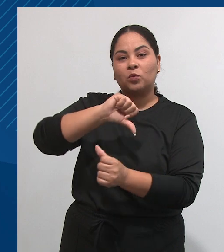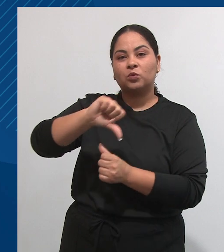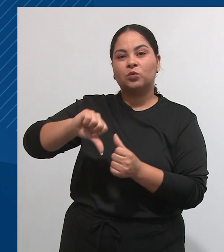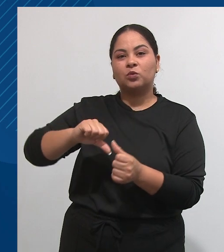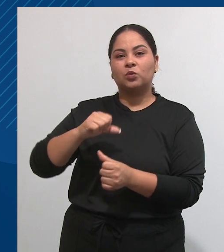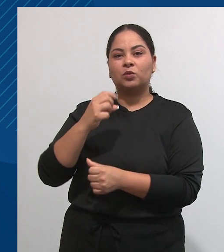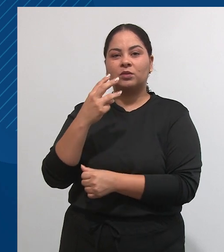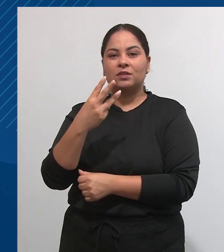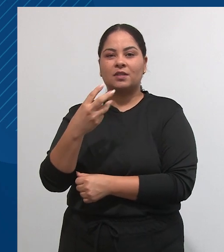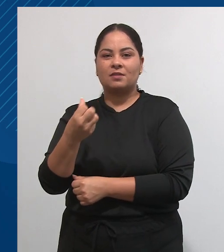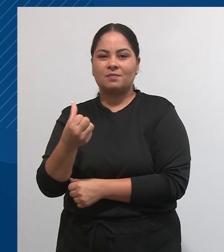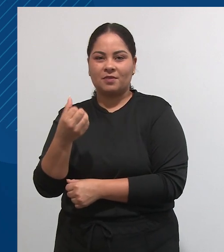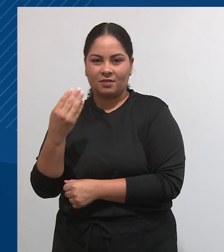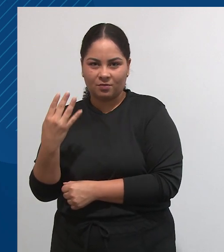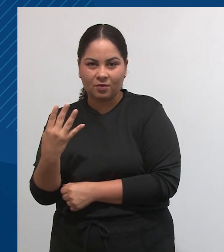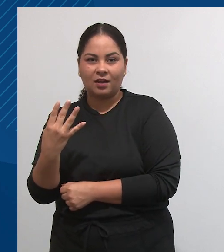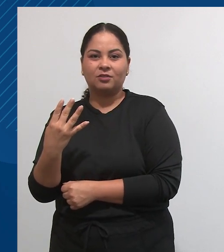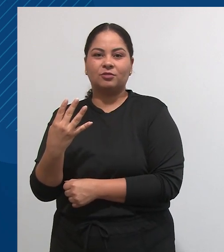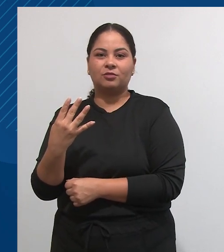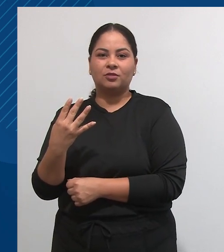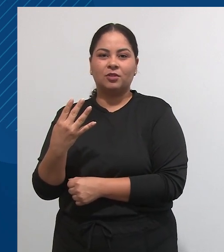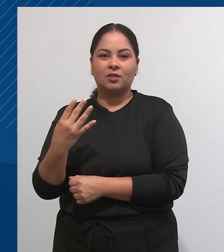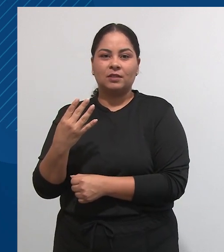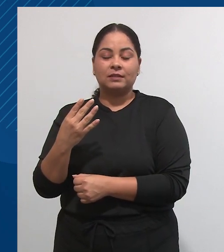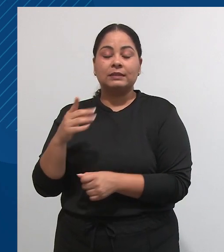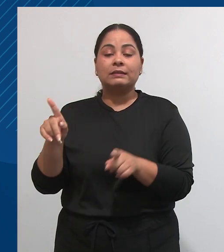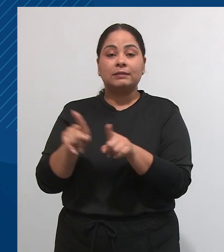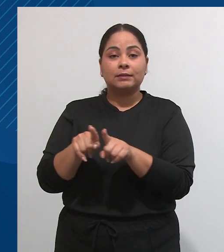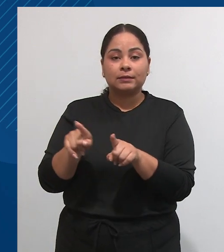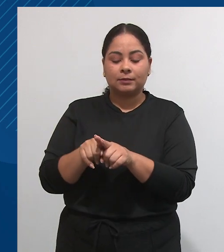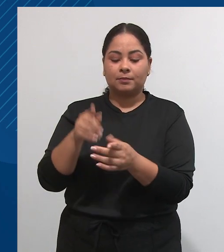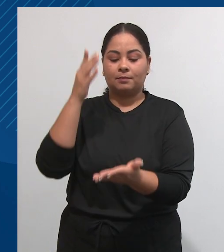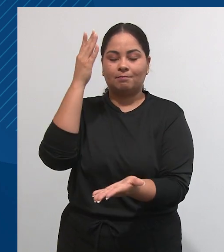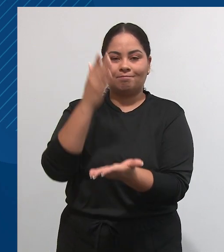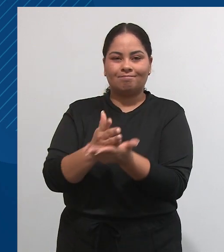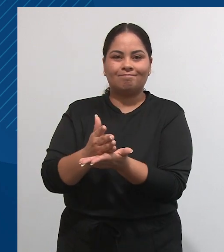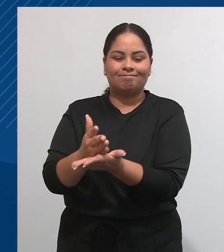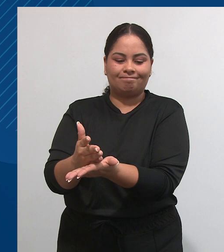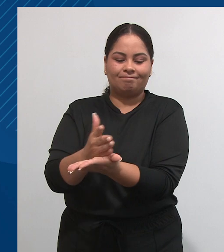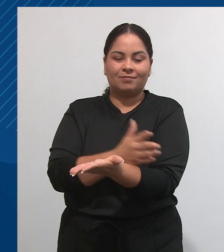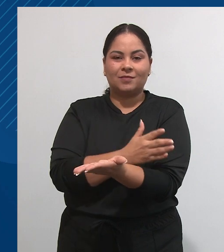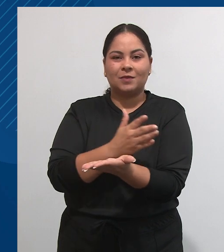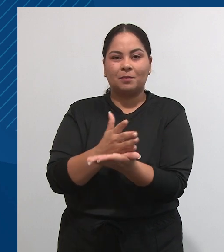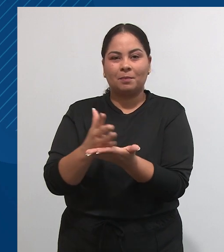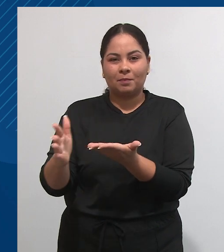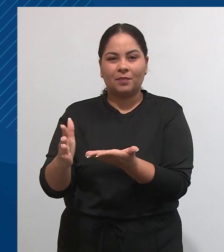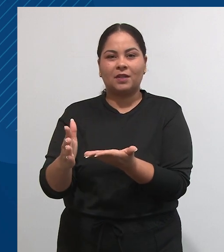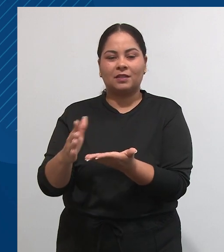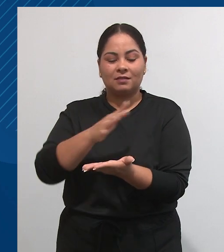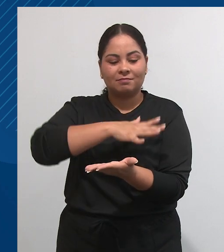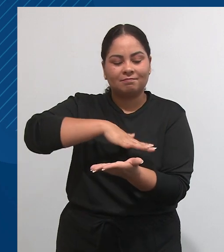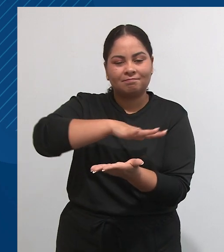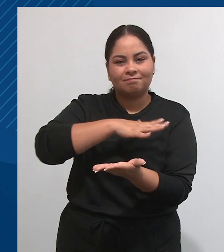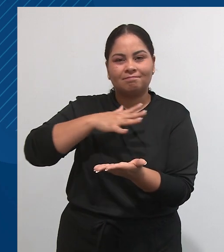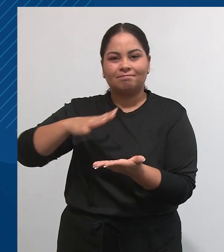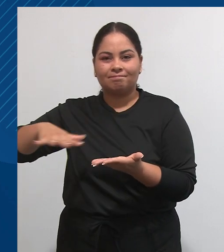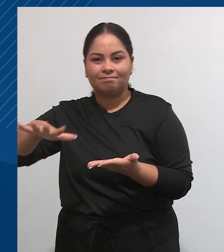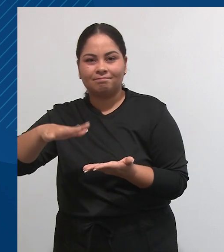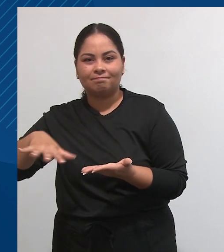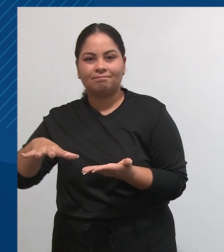também rasga, mais uma vez, territórios indígenas. E nesse período aí, por exemplo,